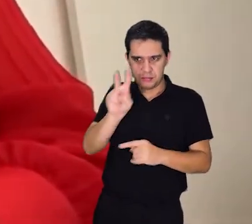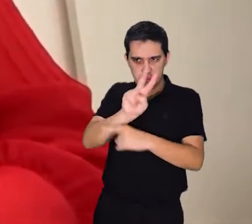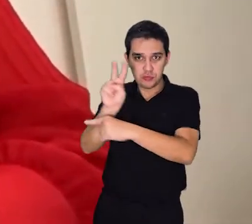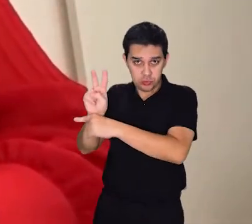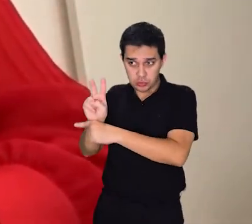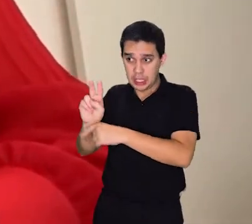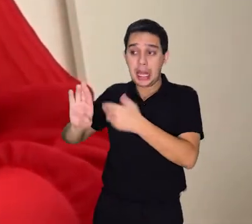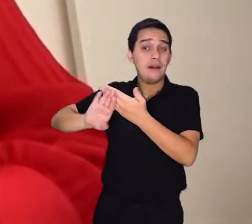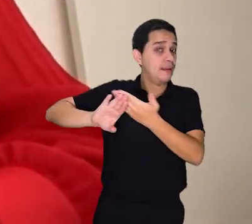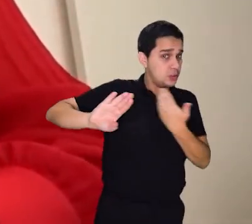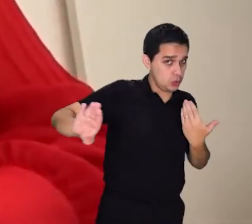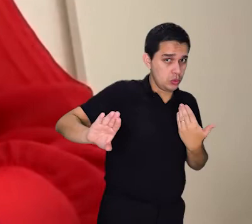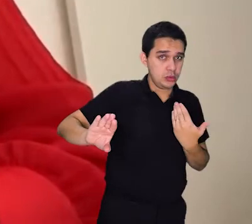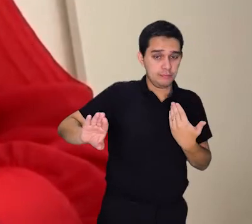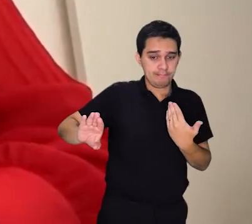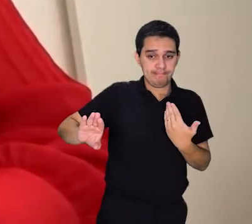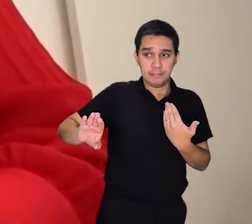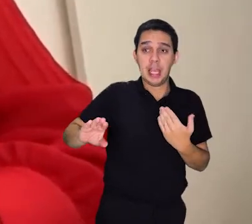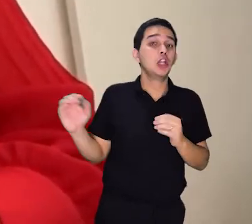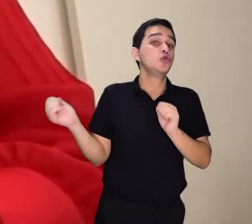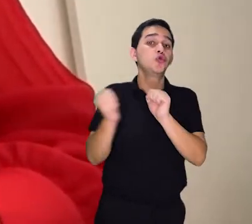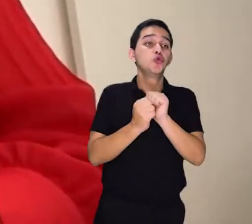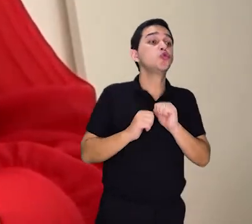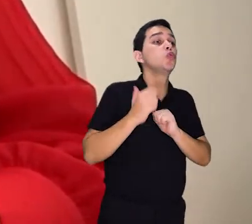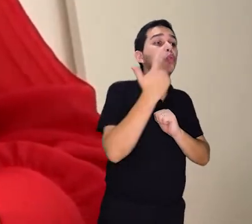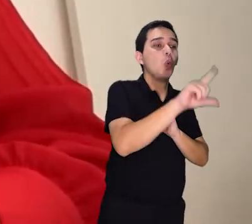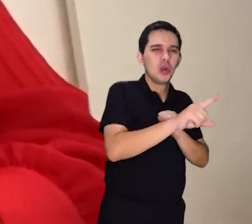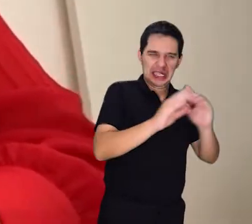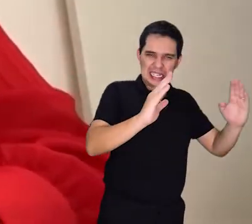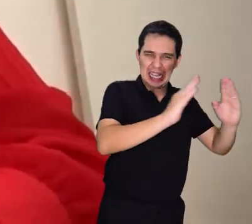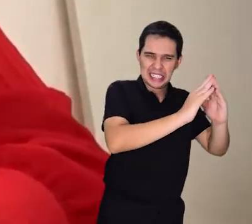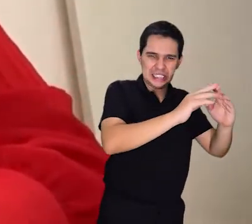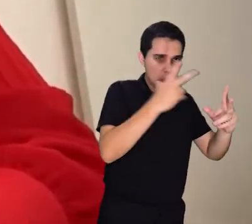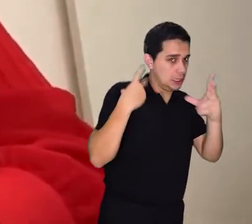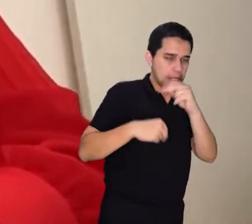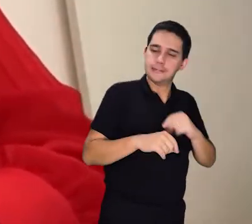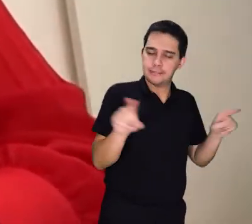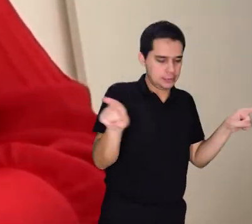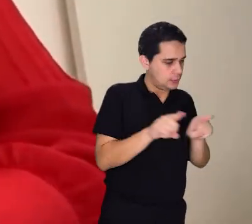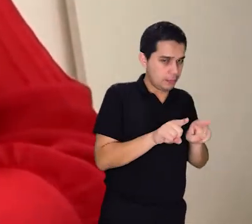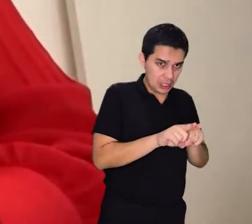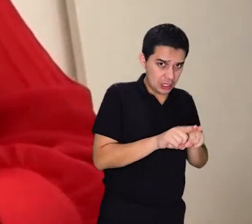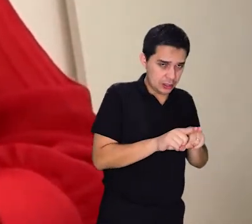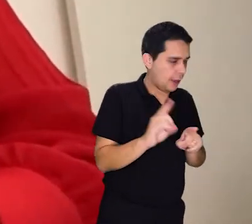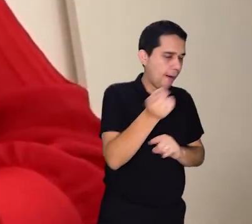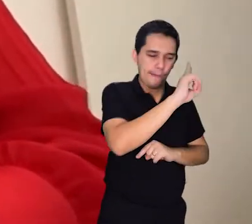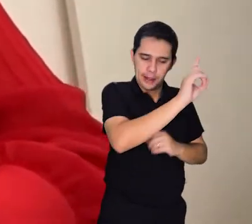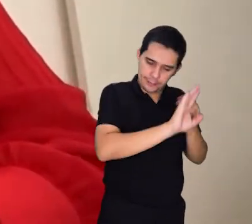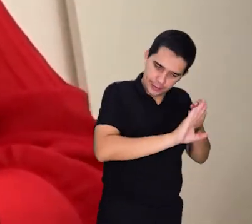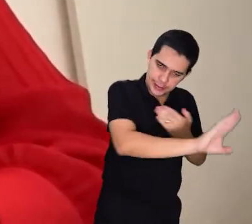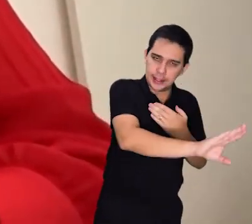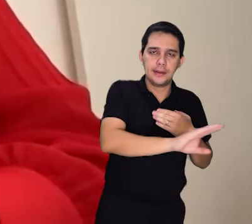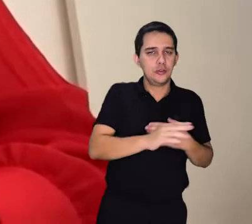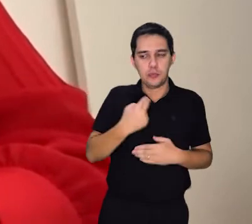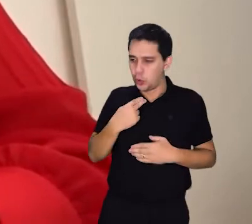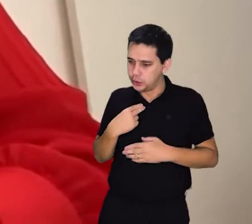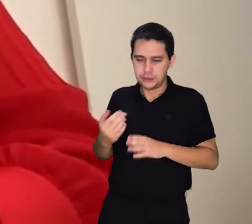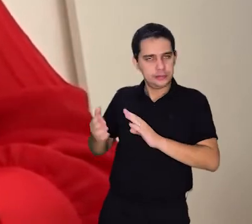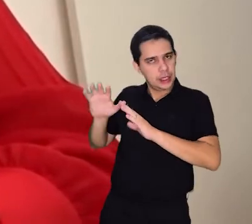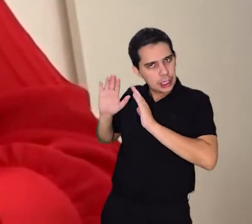agentes, para que eles não coloquem nenhum outro adolescente em risco na unidade, em especial os adolescentes que